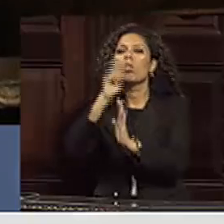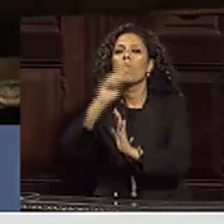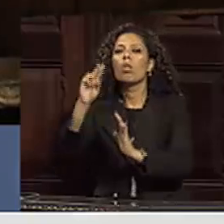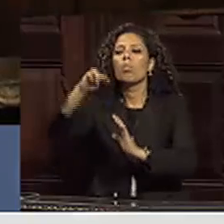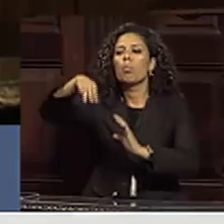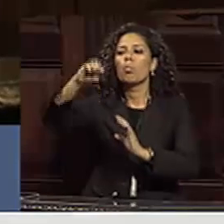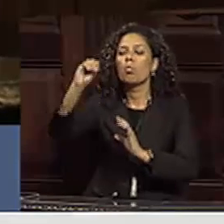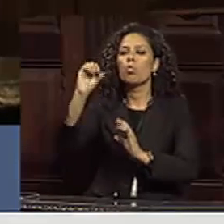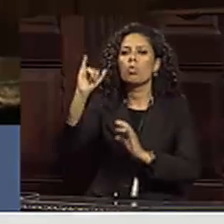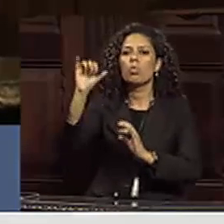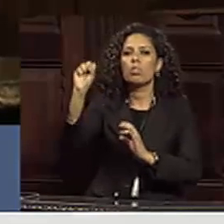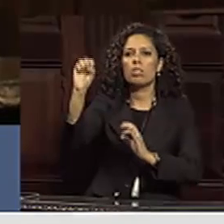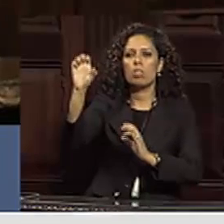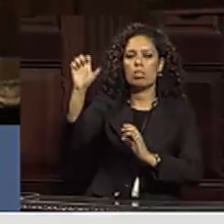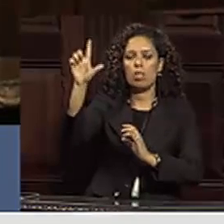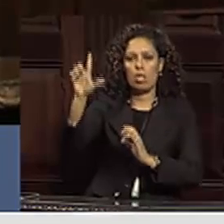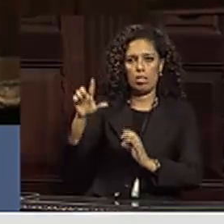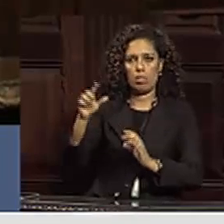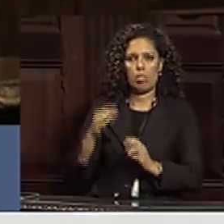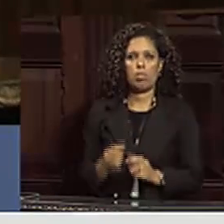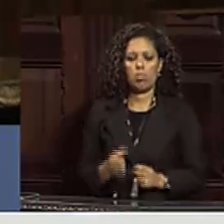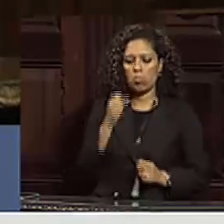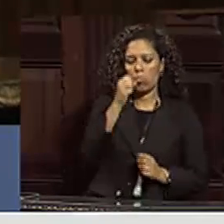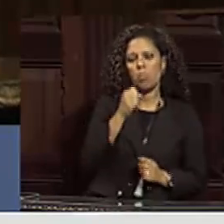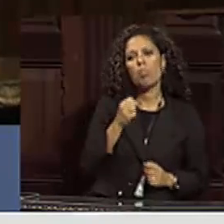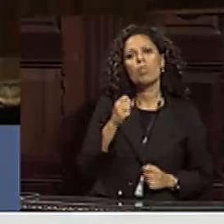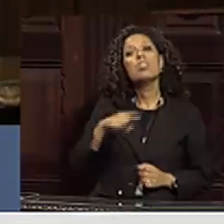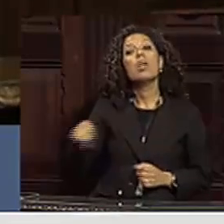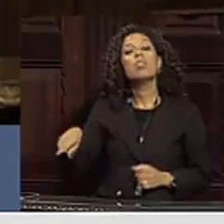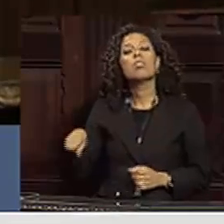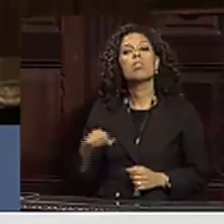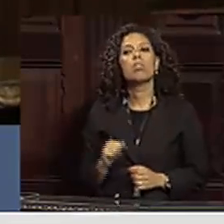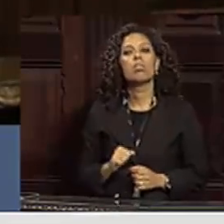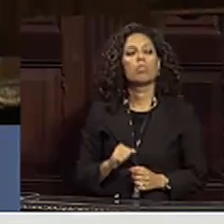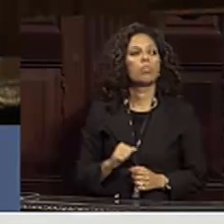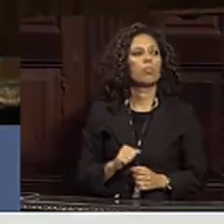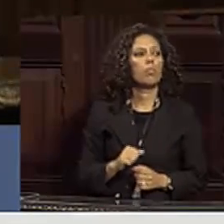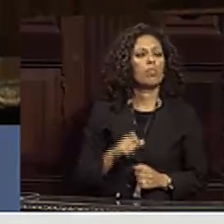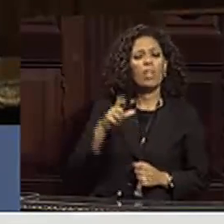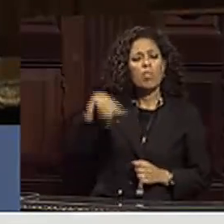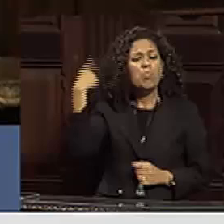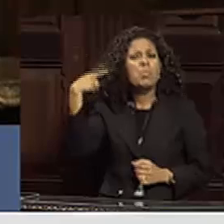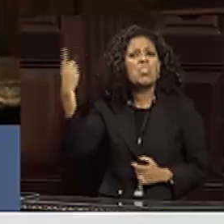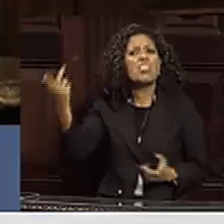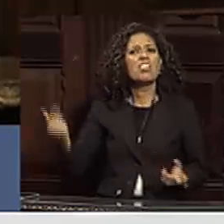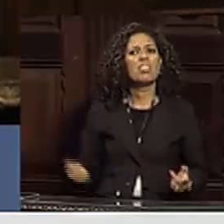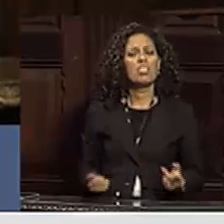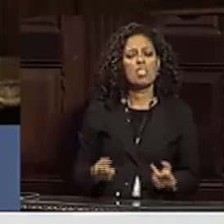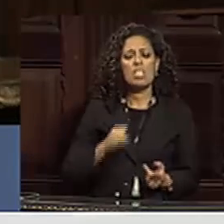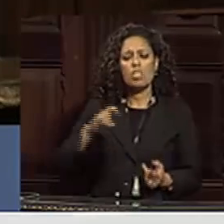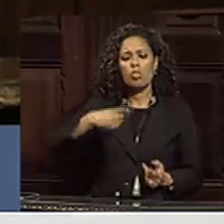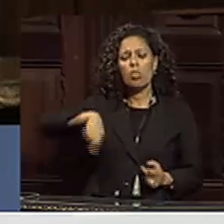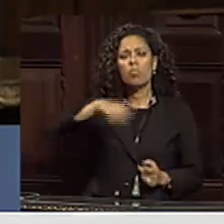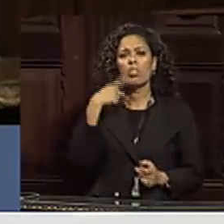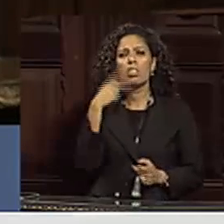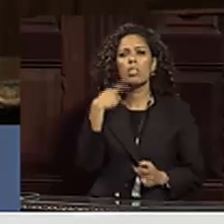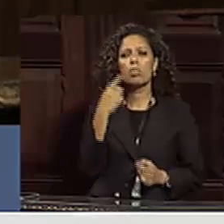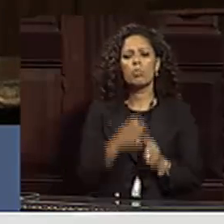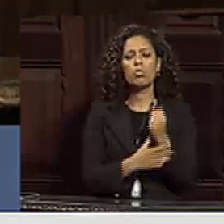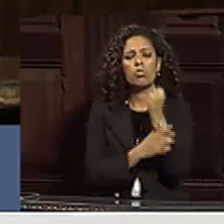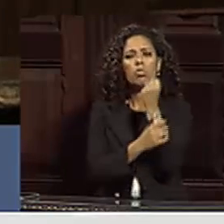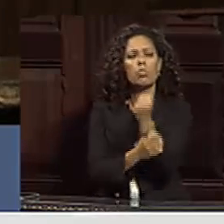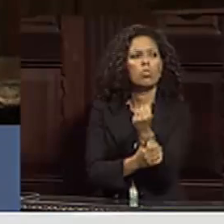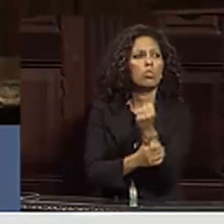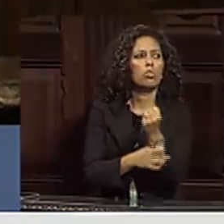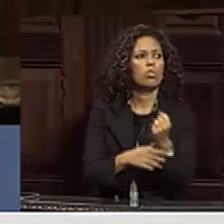É uma loucura isso, é uma doideira isso. E quando se fala em segurança pública, como o Dauari falou, a